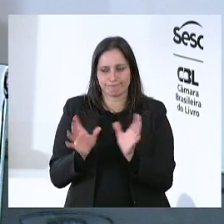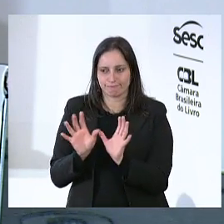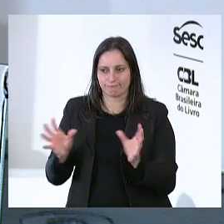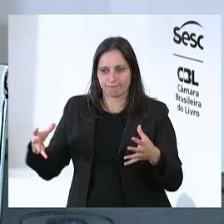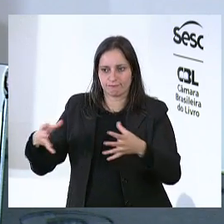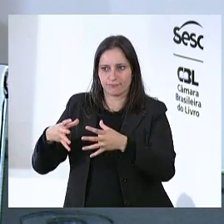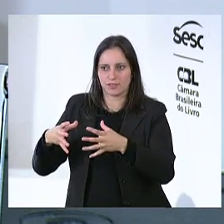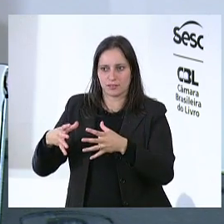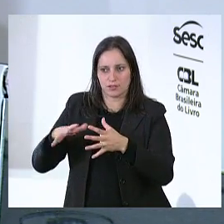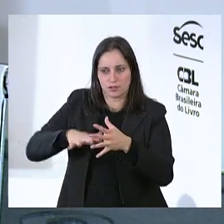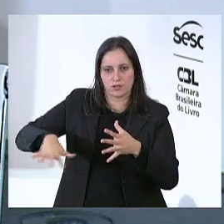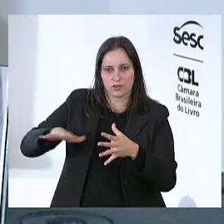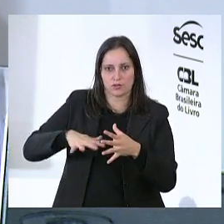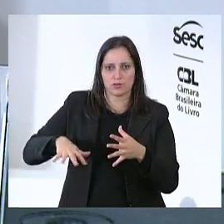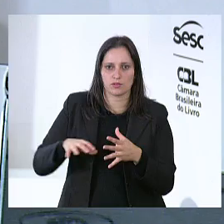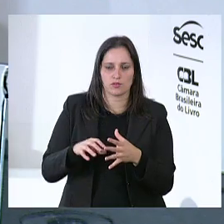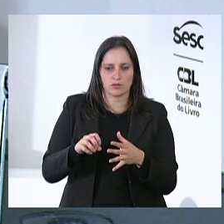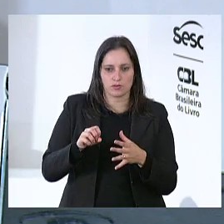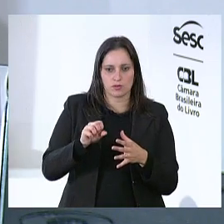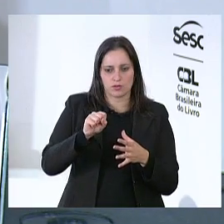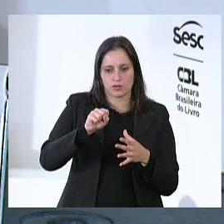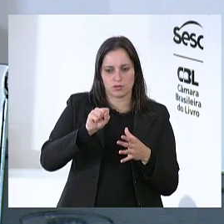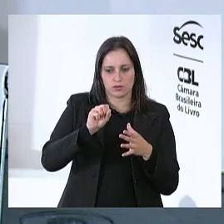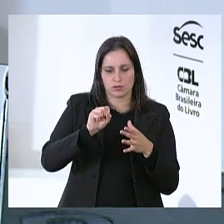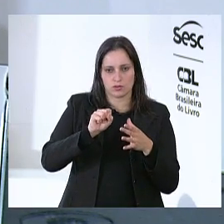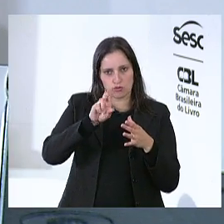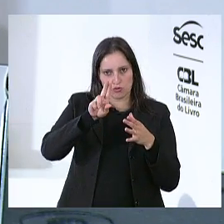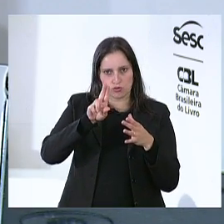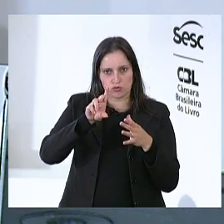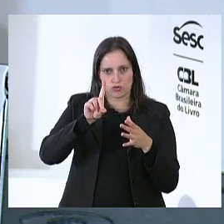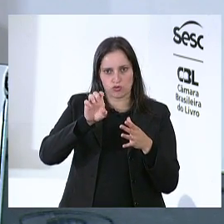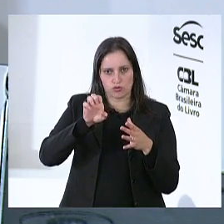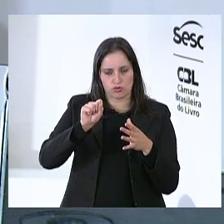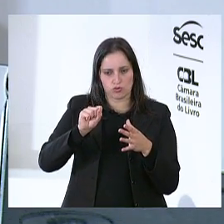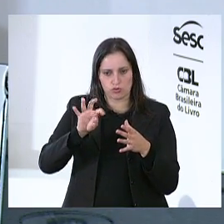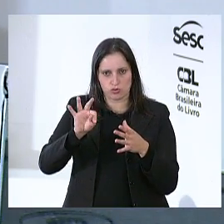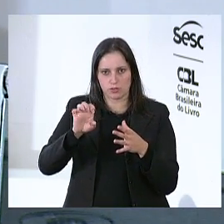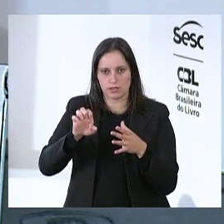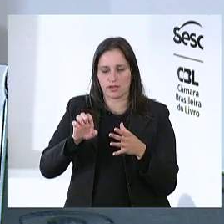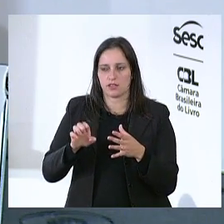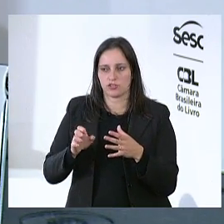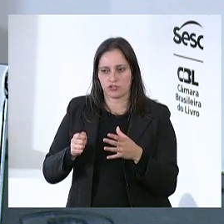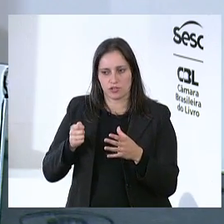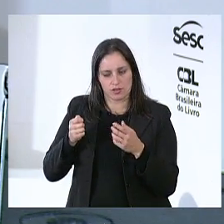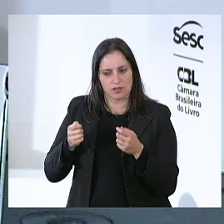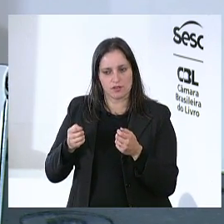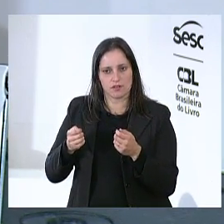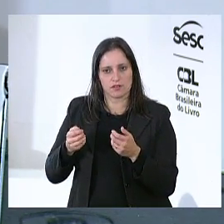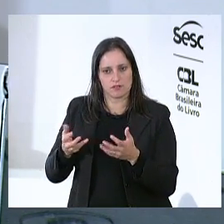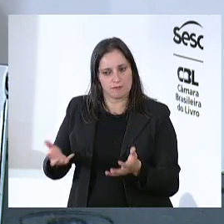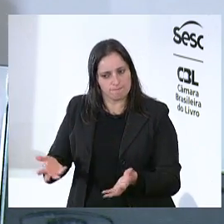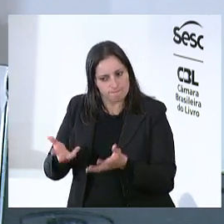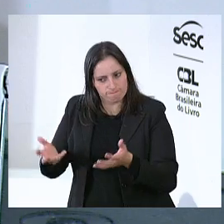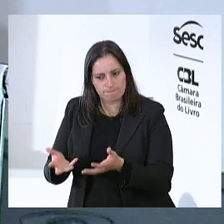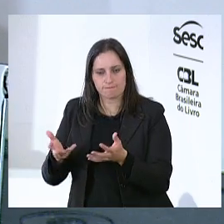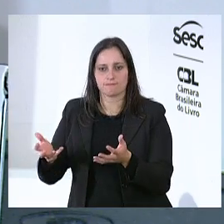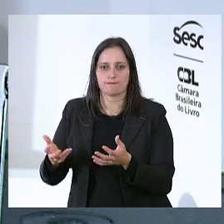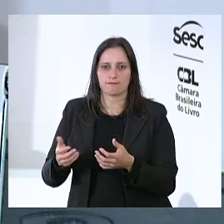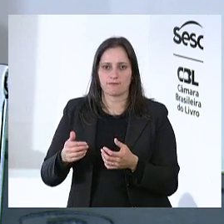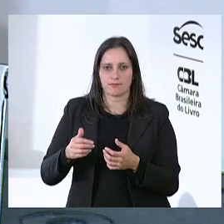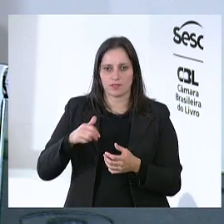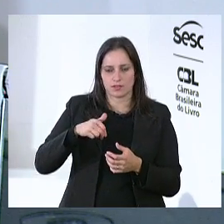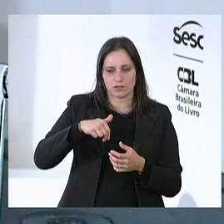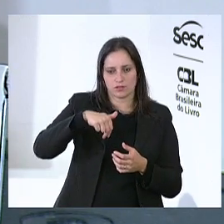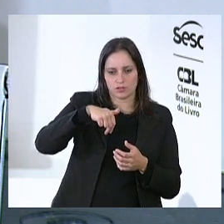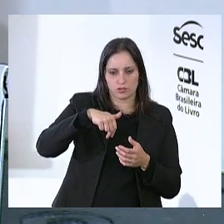Sudeste, em particular, reforçou o drama, digamos, do país que conseguiu criar o seu Norte e Sul aqui